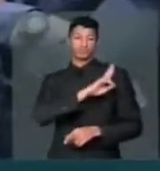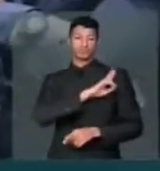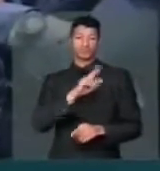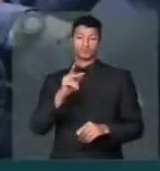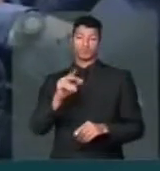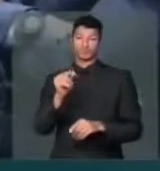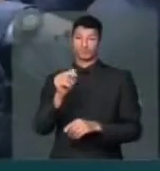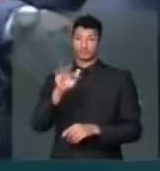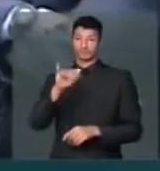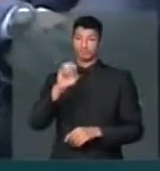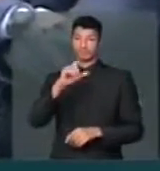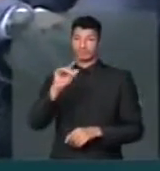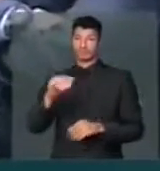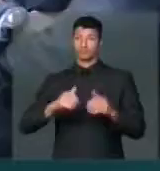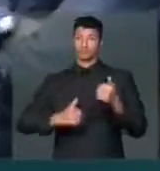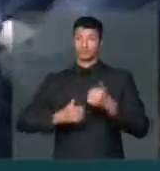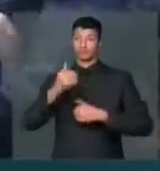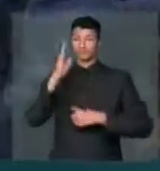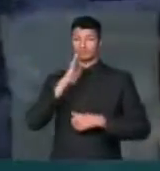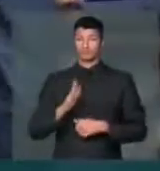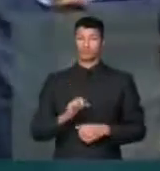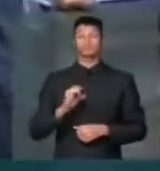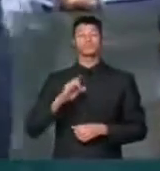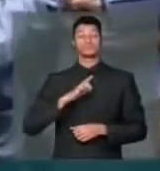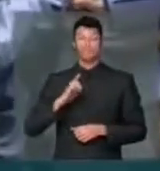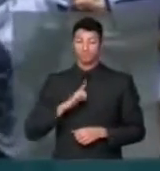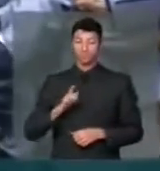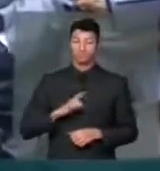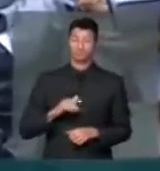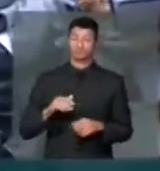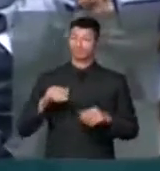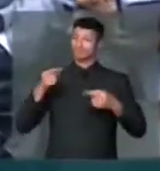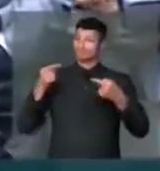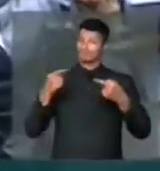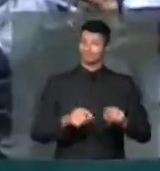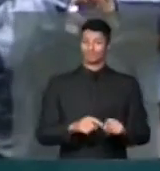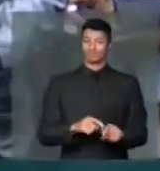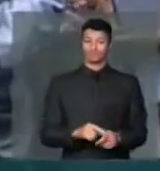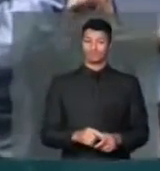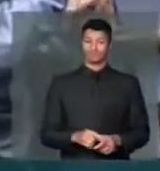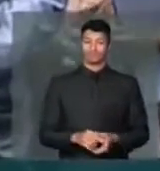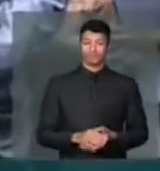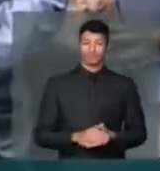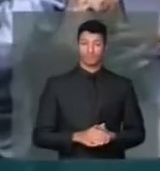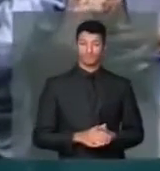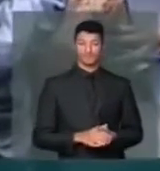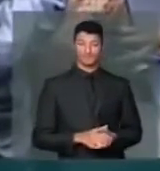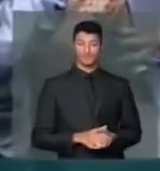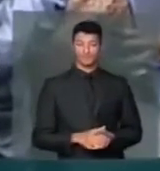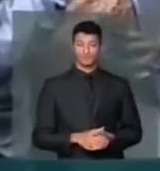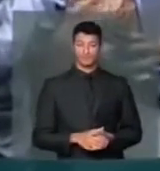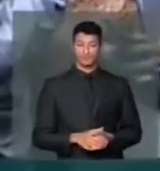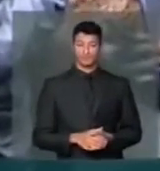responsabilidade fiscal do futebol brasileiro, que tem sido um desastre.